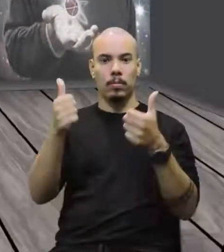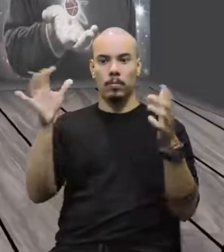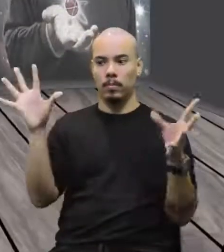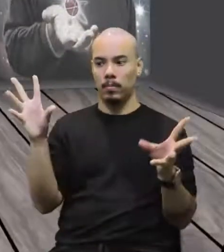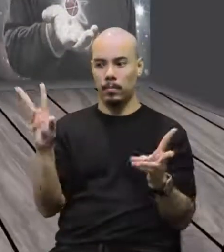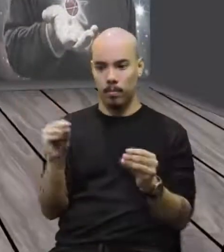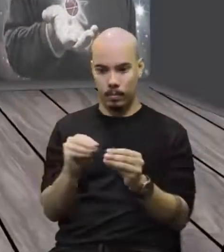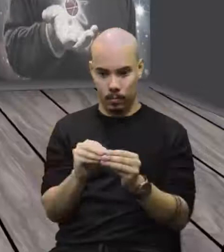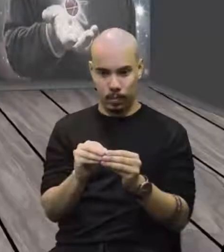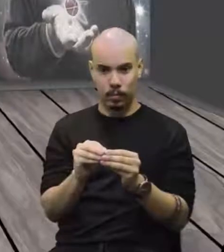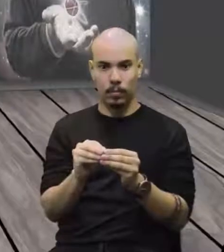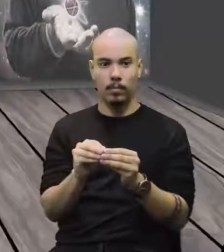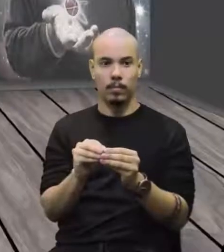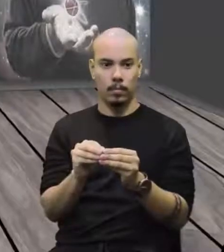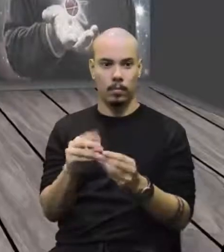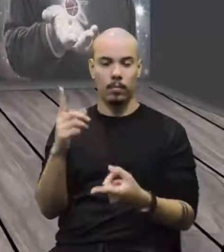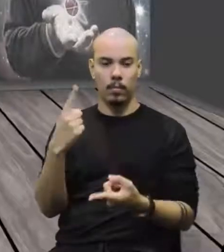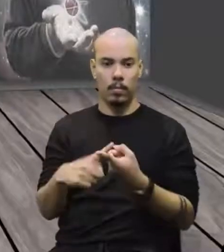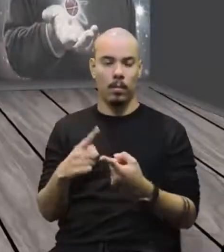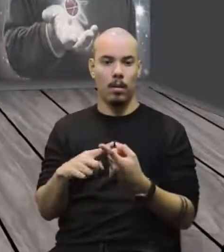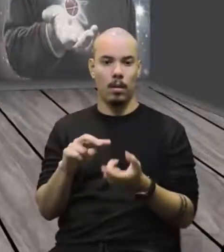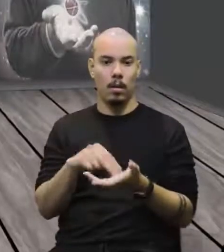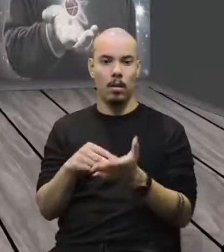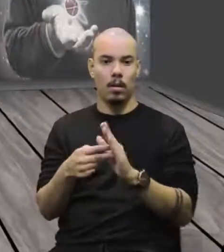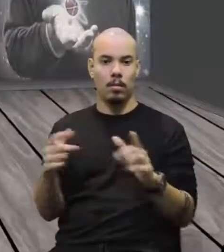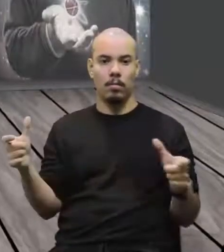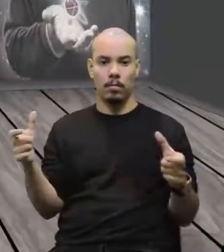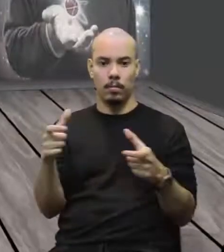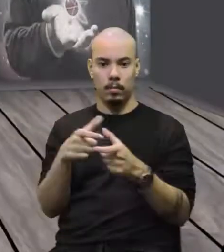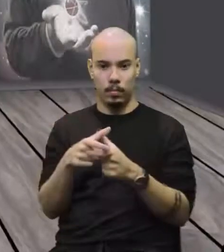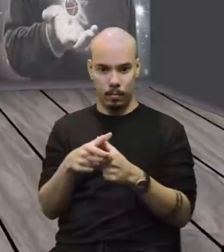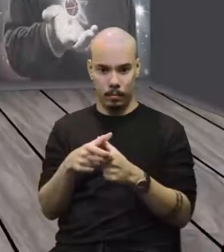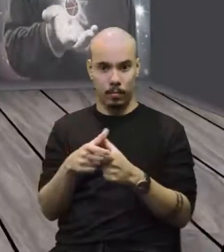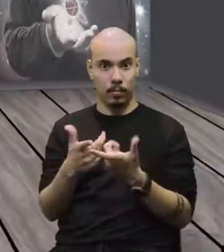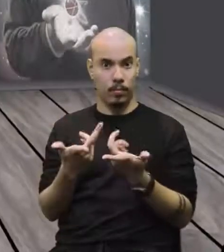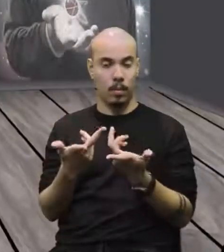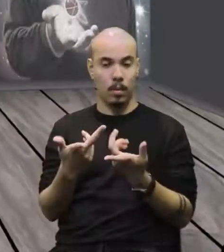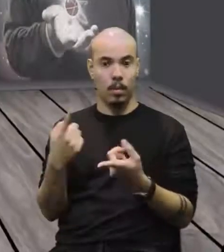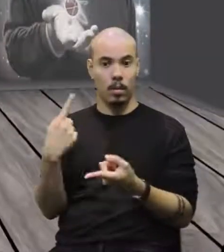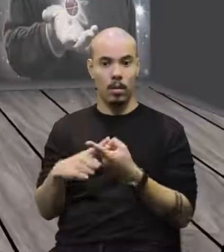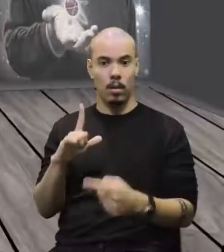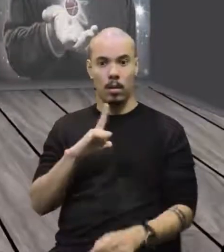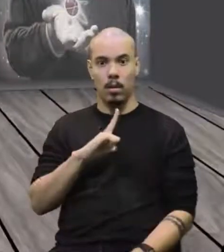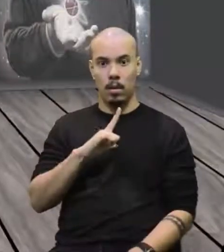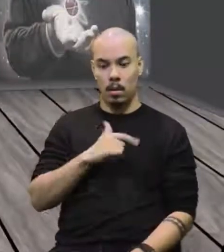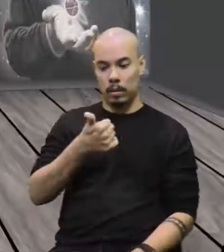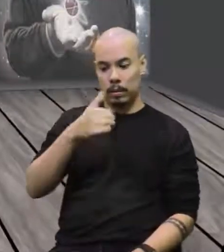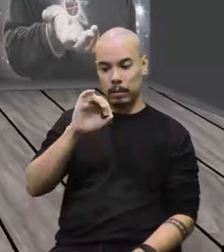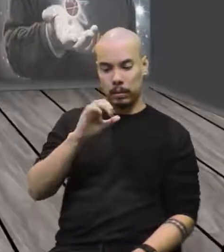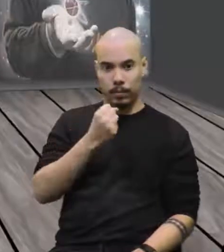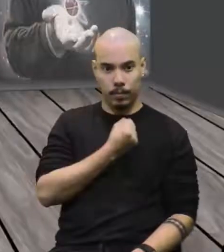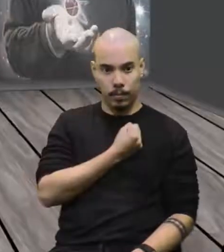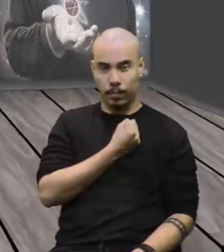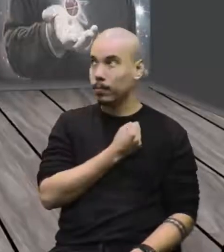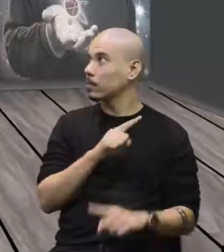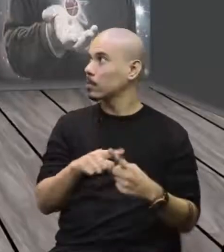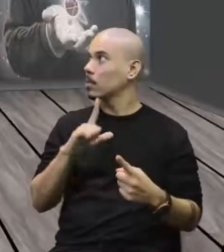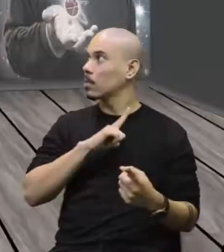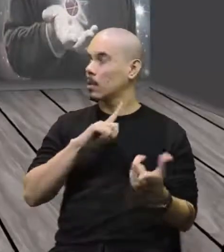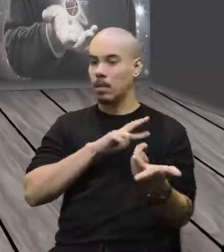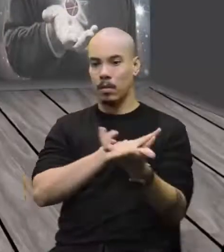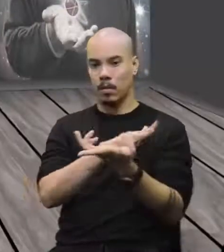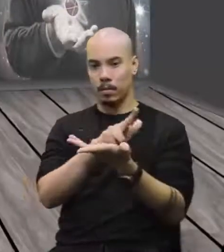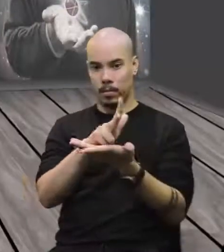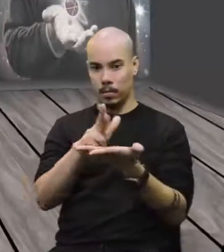simplifico. Eliminar, assim, reduzir. O negócio é eliminar, né, Mac? É porque eu tenho 10 números, mas eu sei ali que tem vários